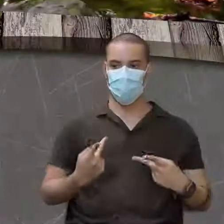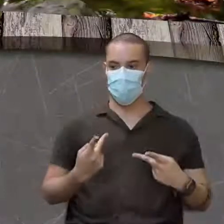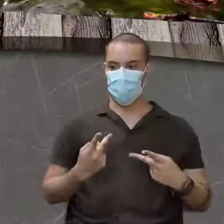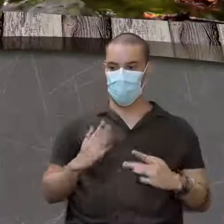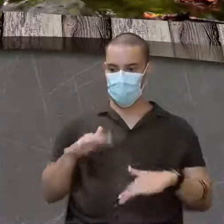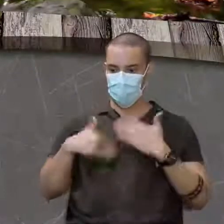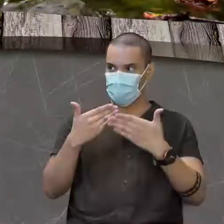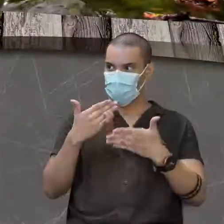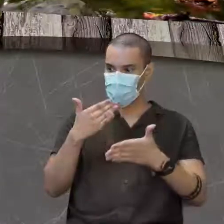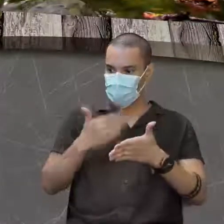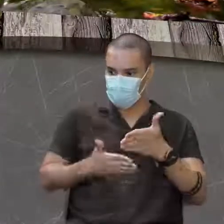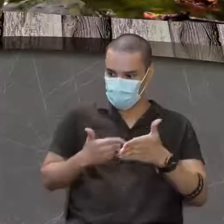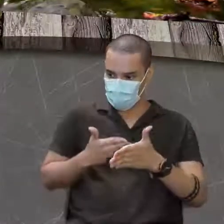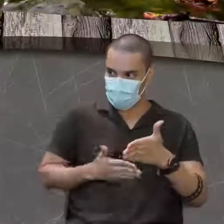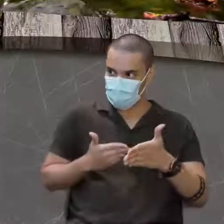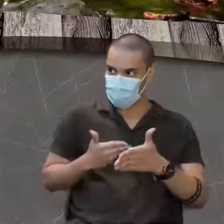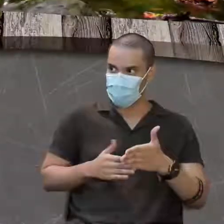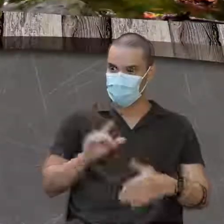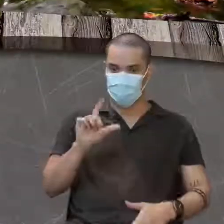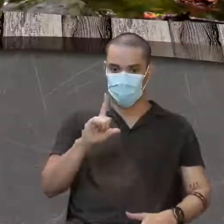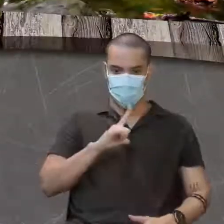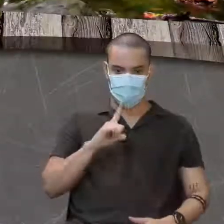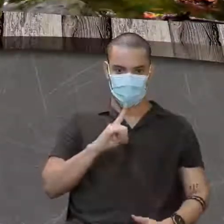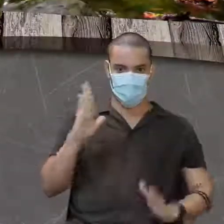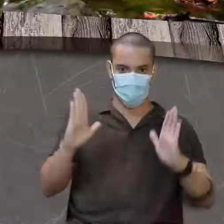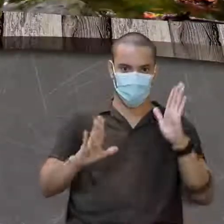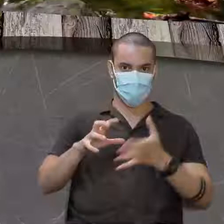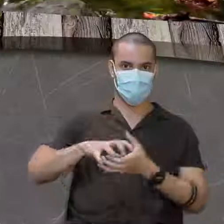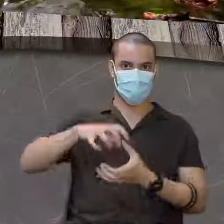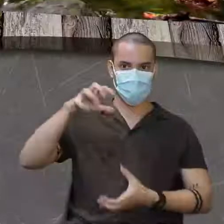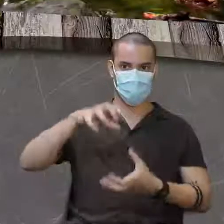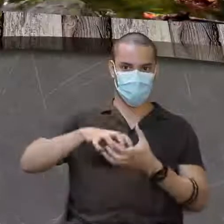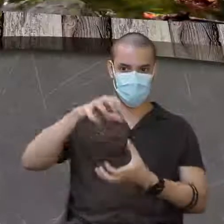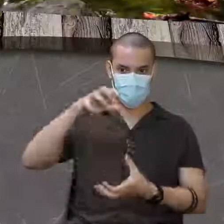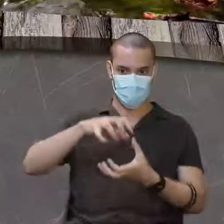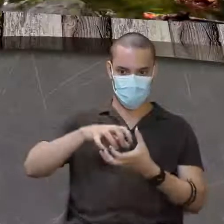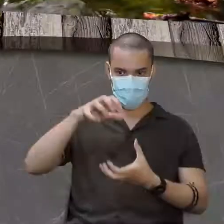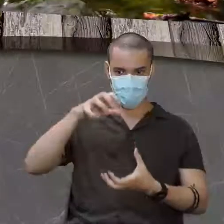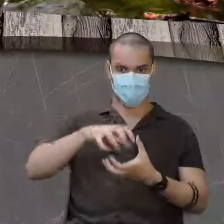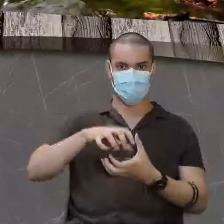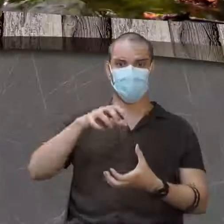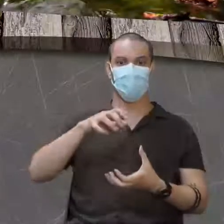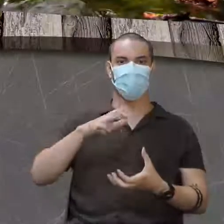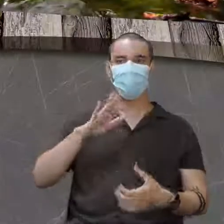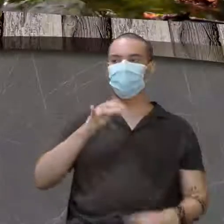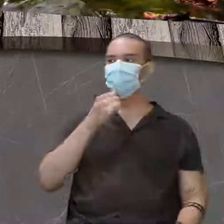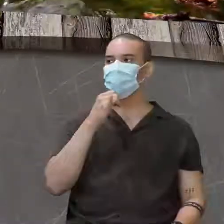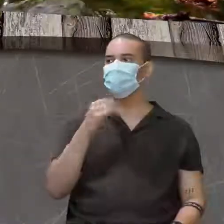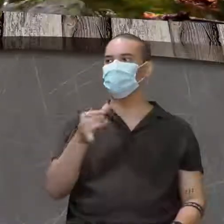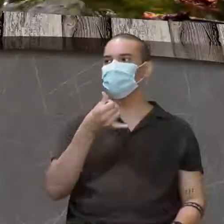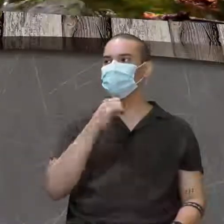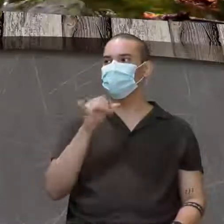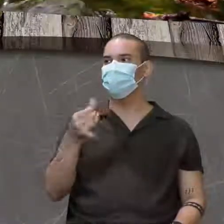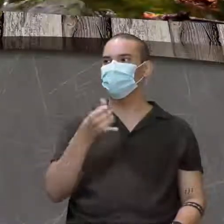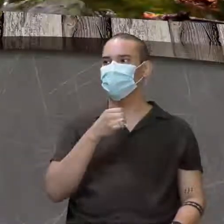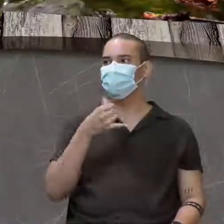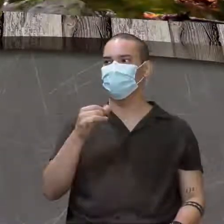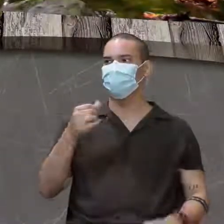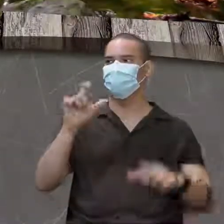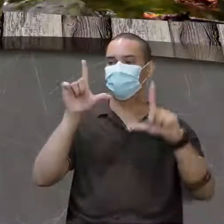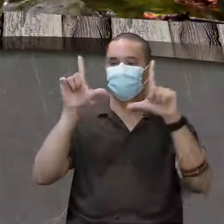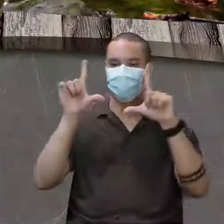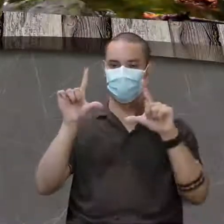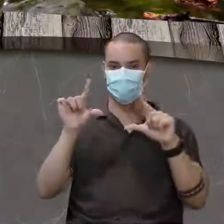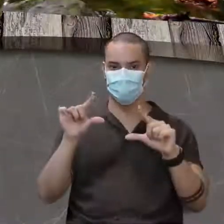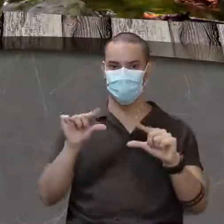limitado. Você chega na fase da melhor idade, E aí a sua energia, ele vai diminuir. O